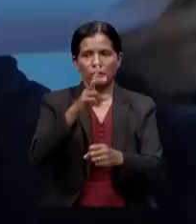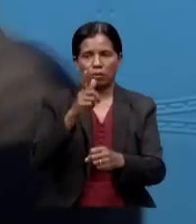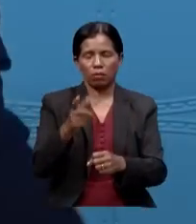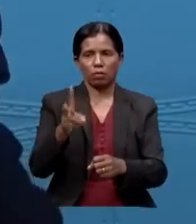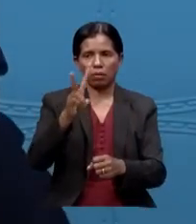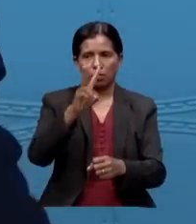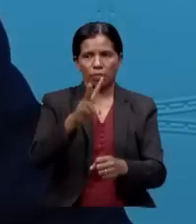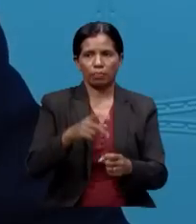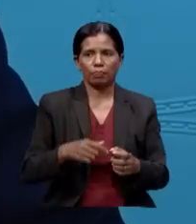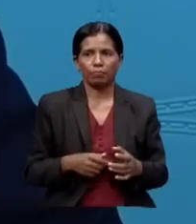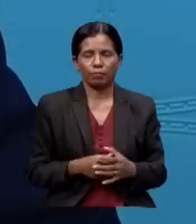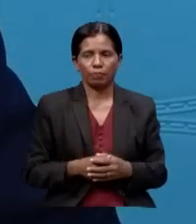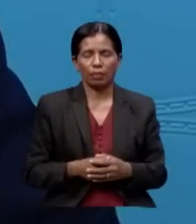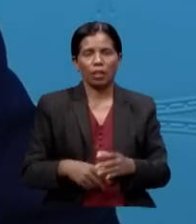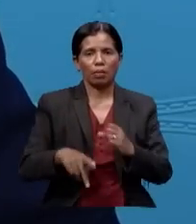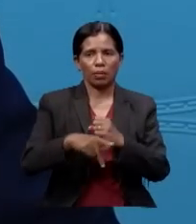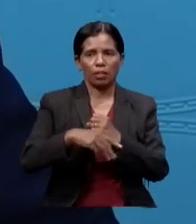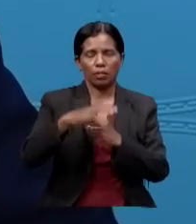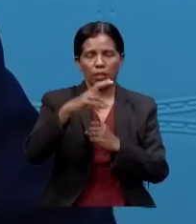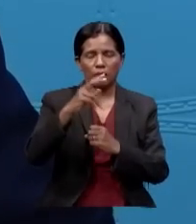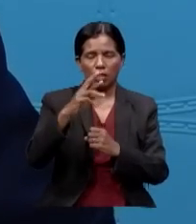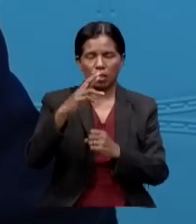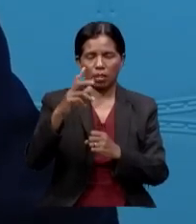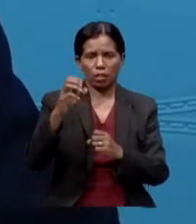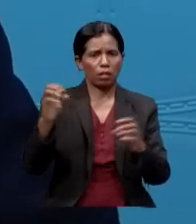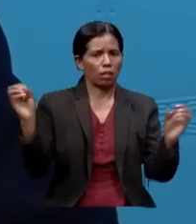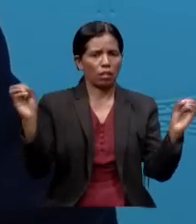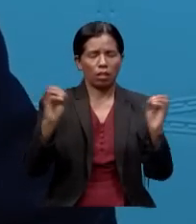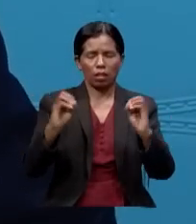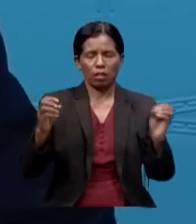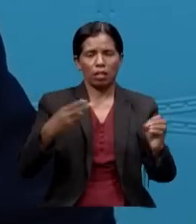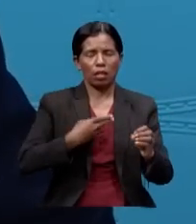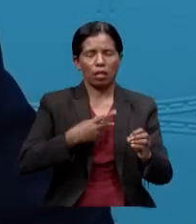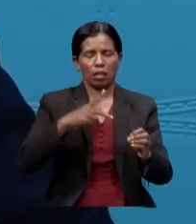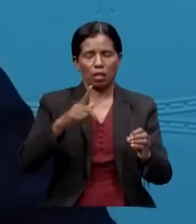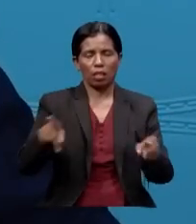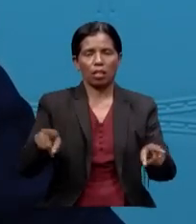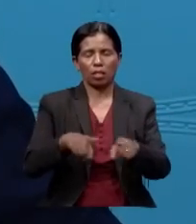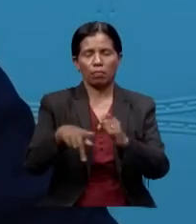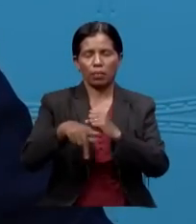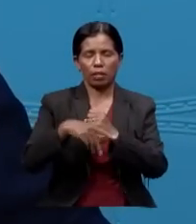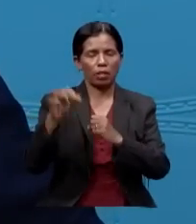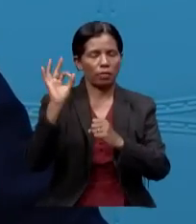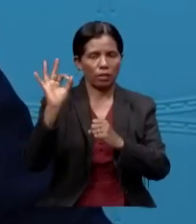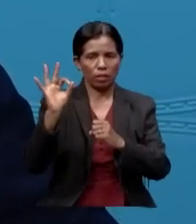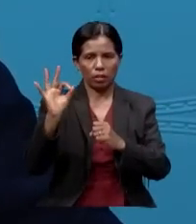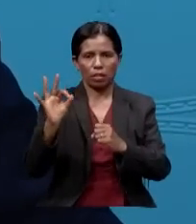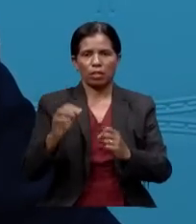Unicepro. Partido CNRT, lei e carácter, nesse partido Fretlin, nebe,